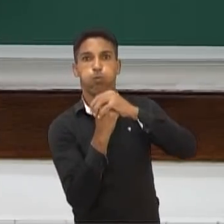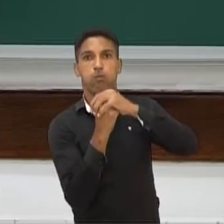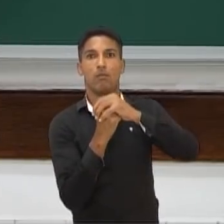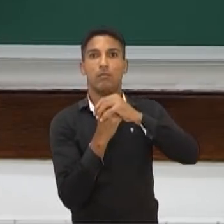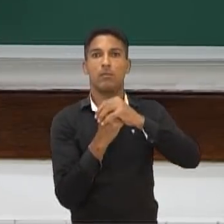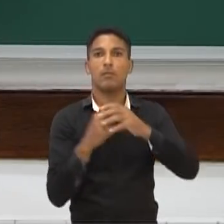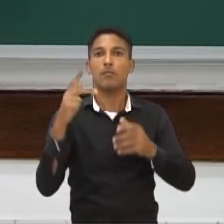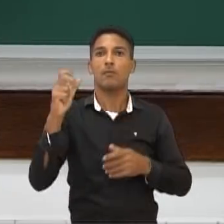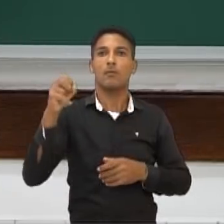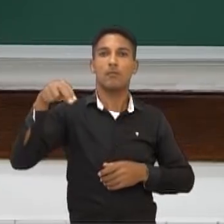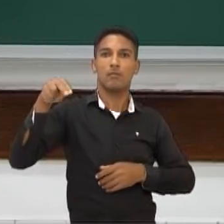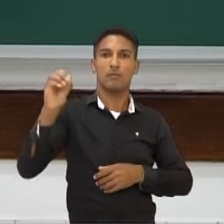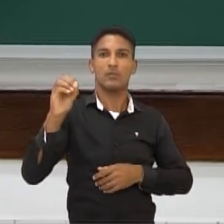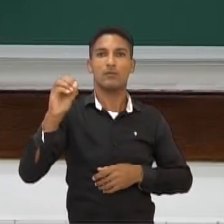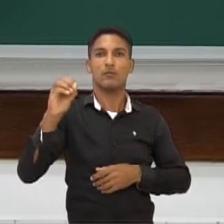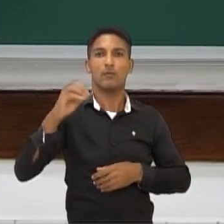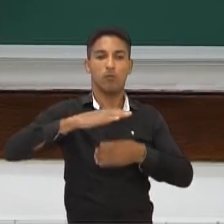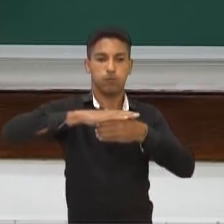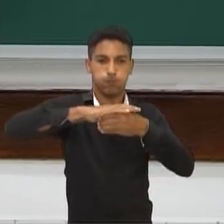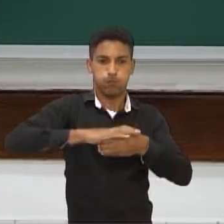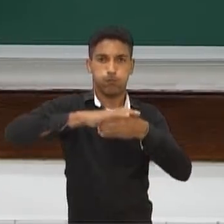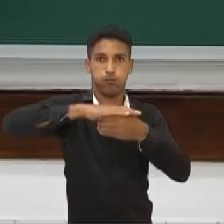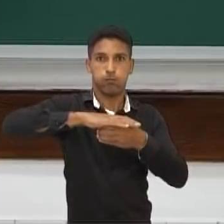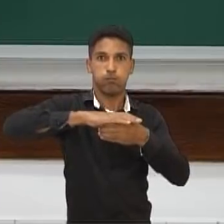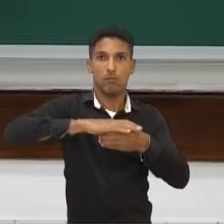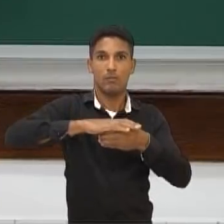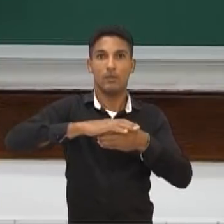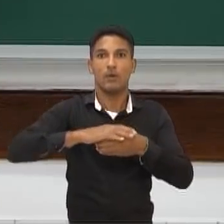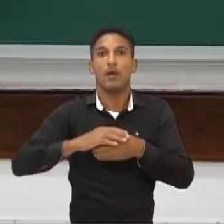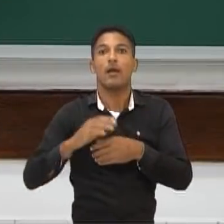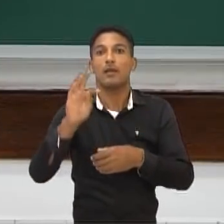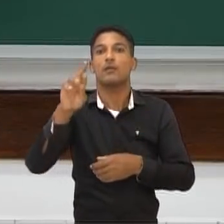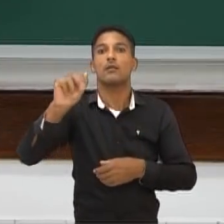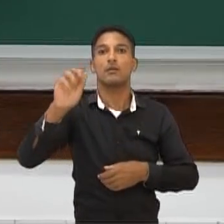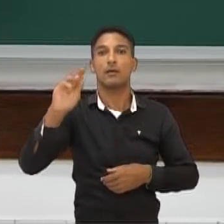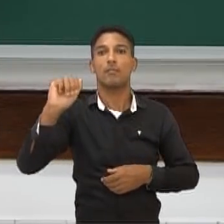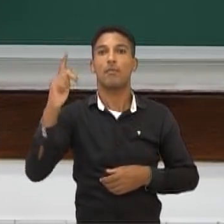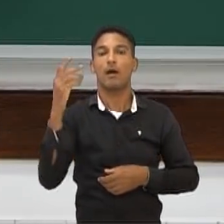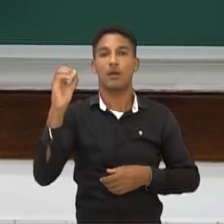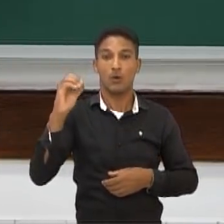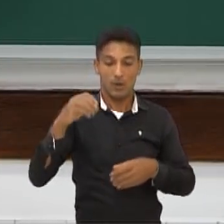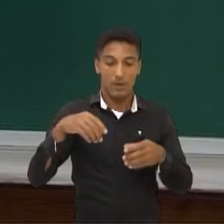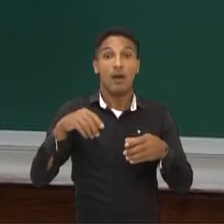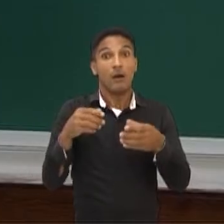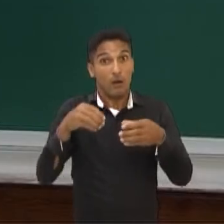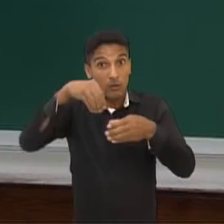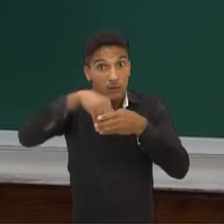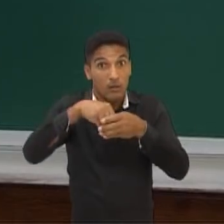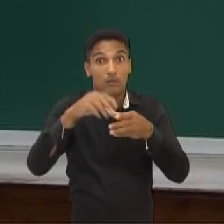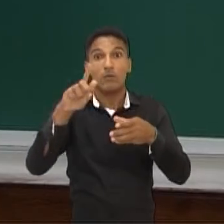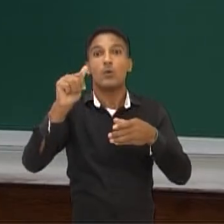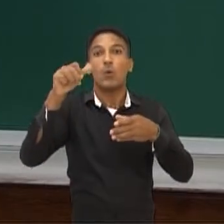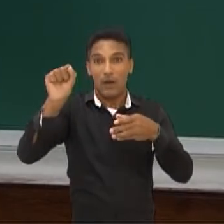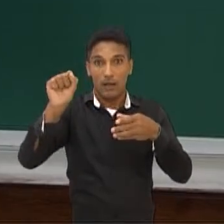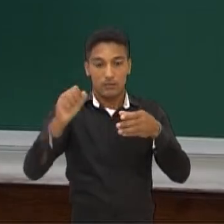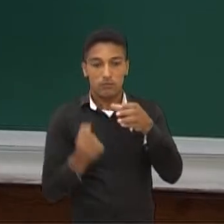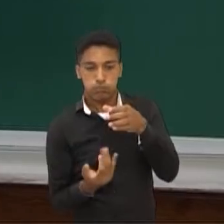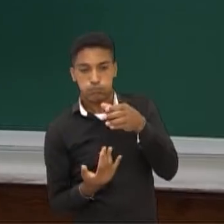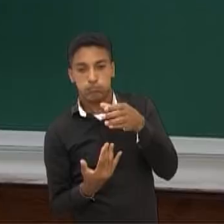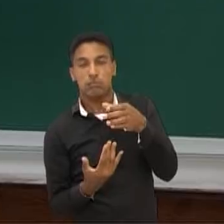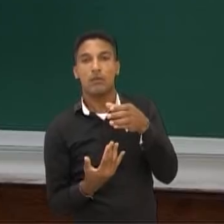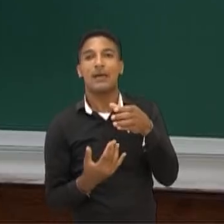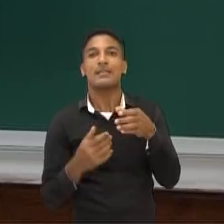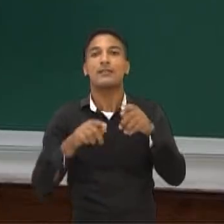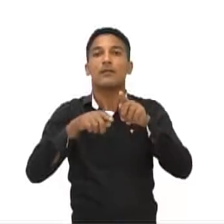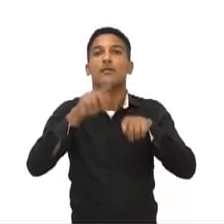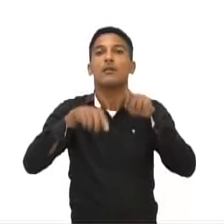E o gás ali internamente, ele vai aumentar a sua energia interna. Então, de modo, o que ela faz com o